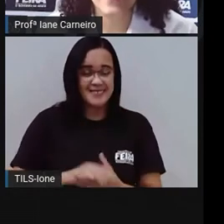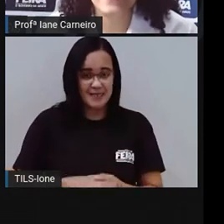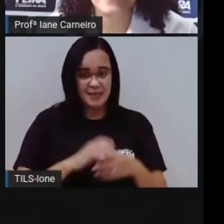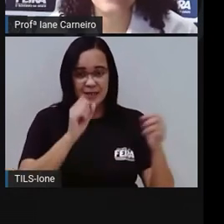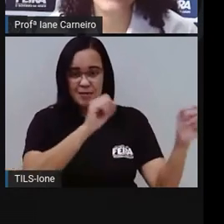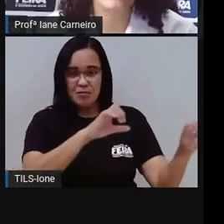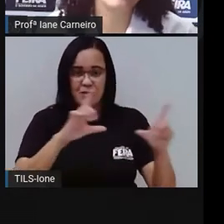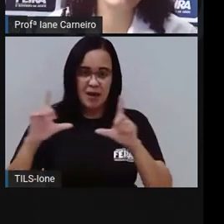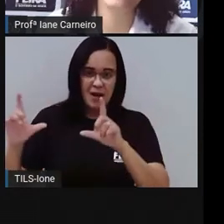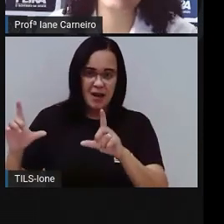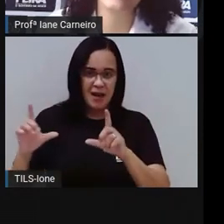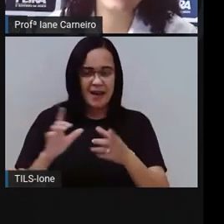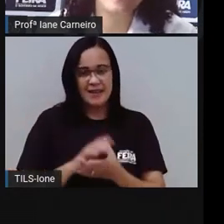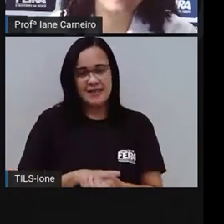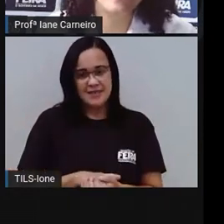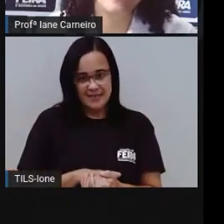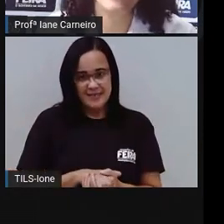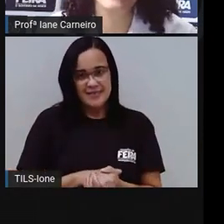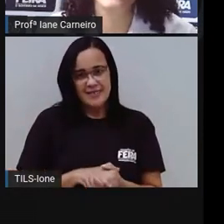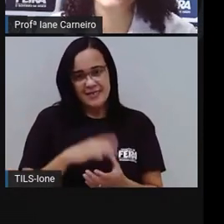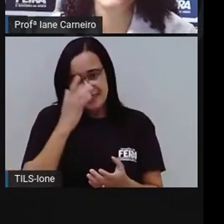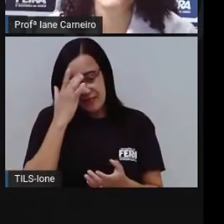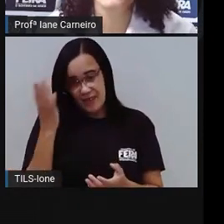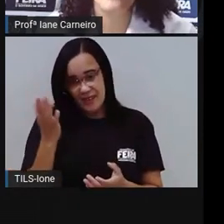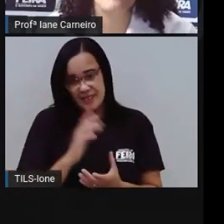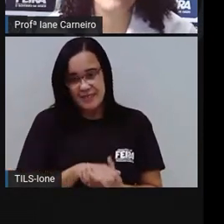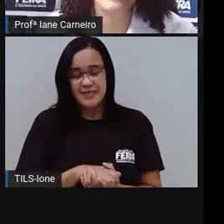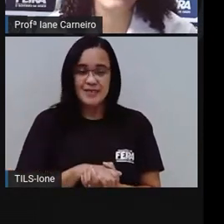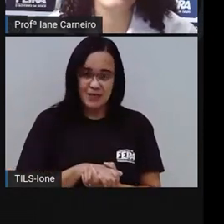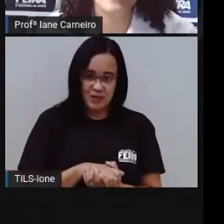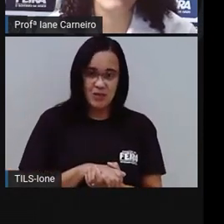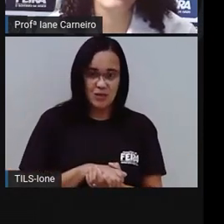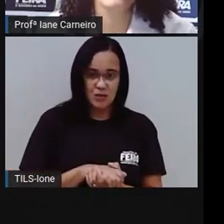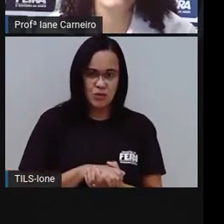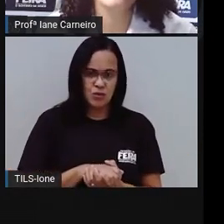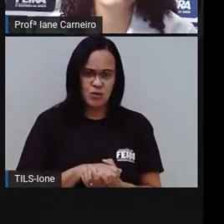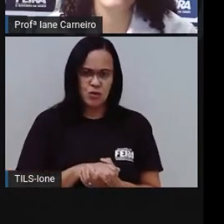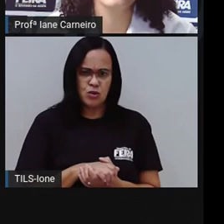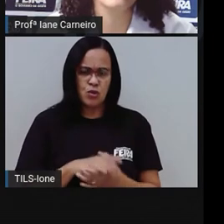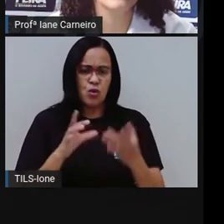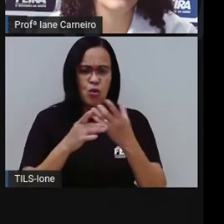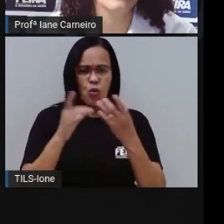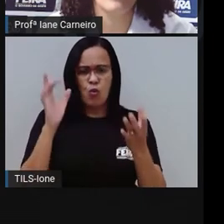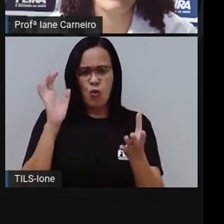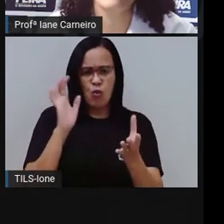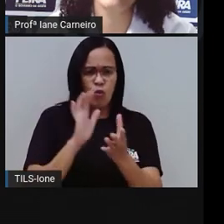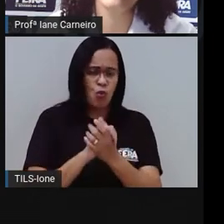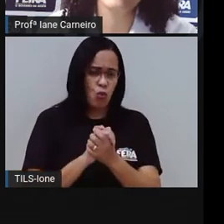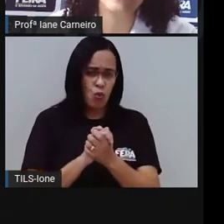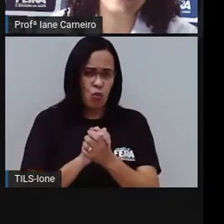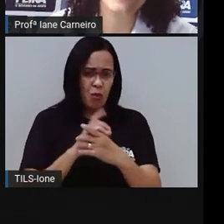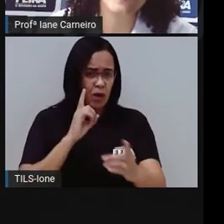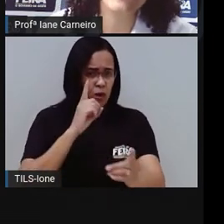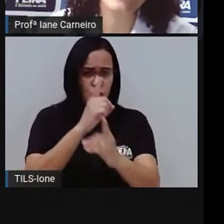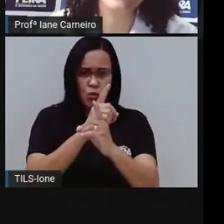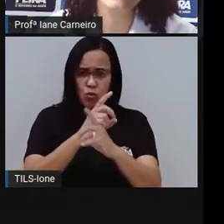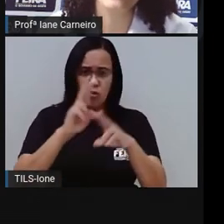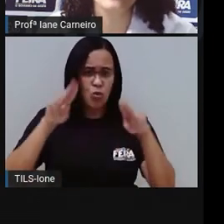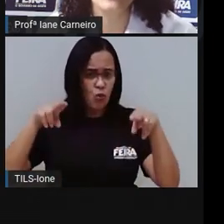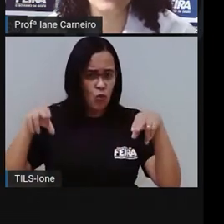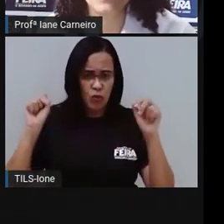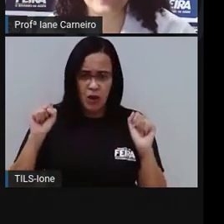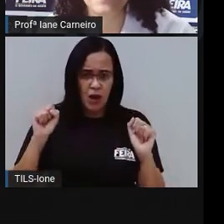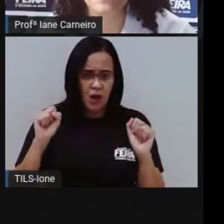Próximo. Eita, esse ficou com a resposta toda aí. Qual é o casal que nunca se encontrou? A noite